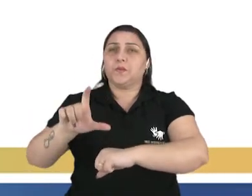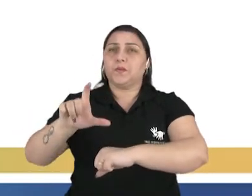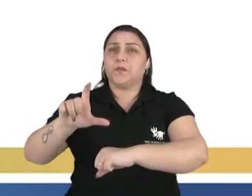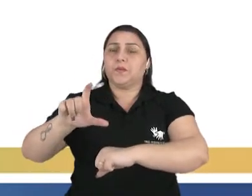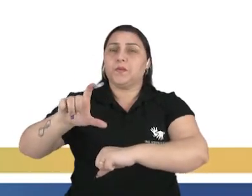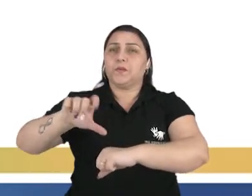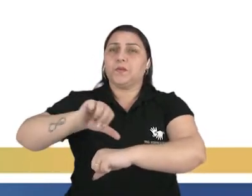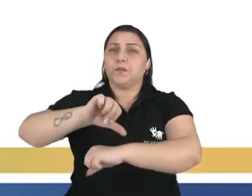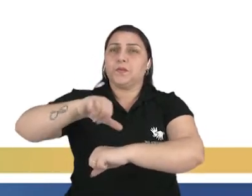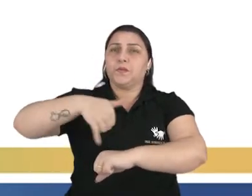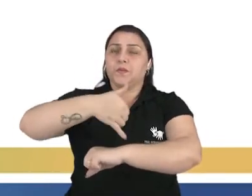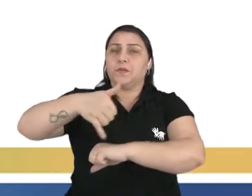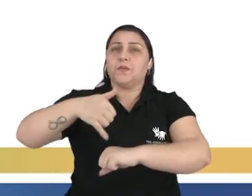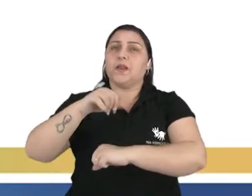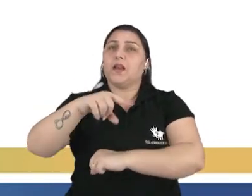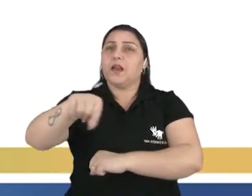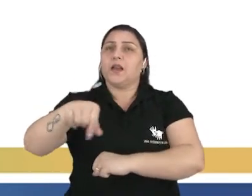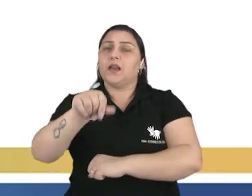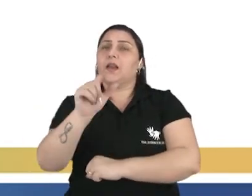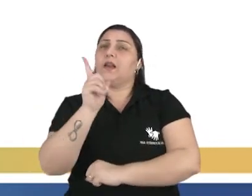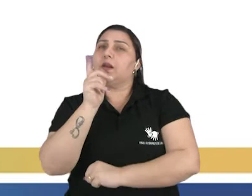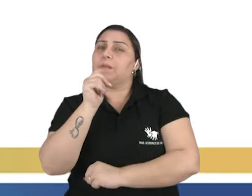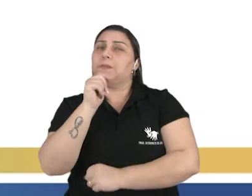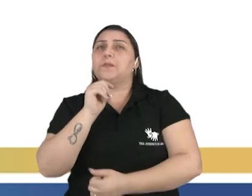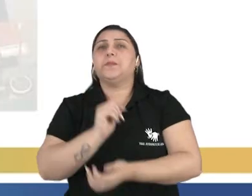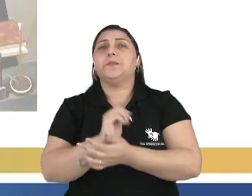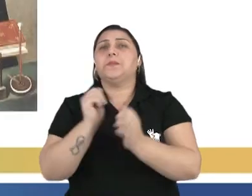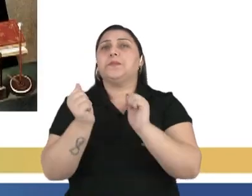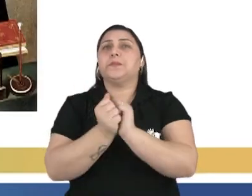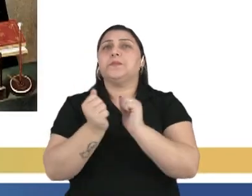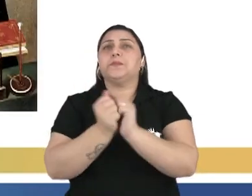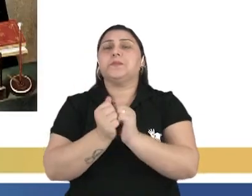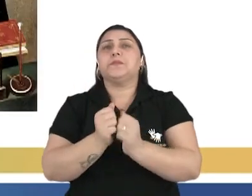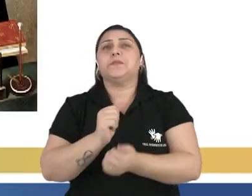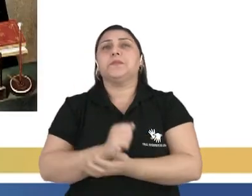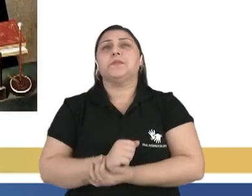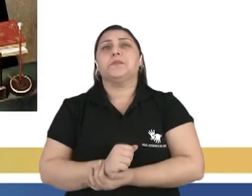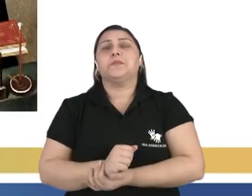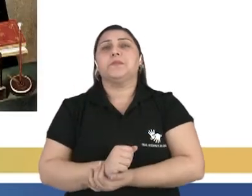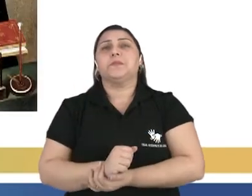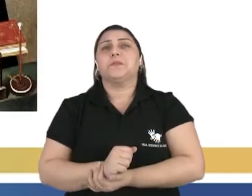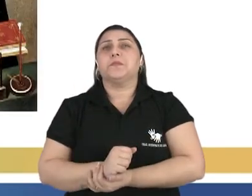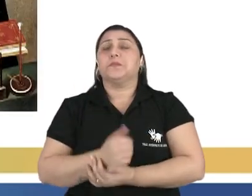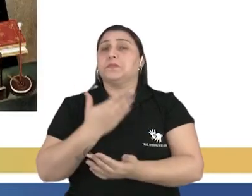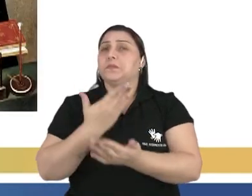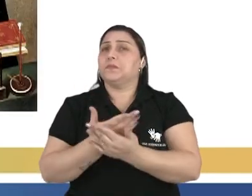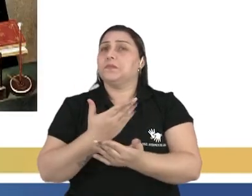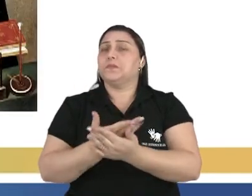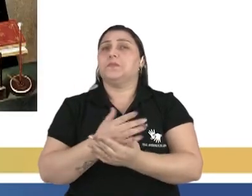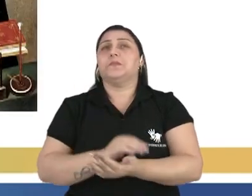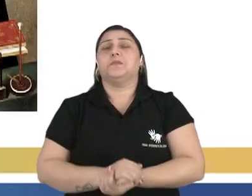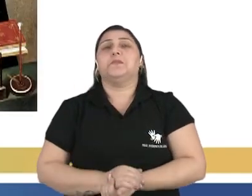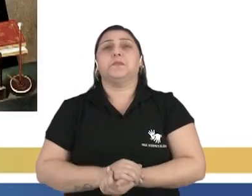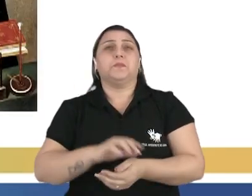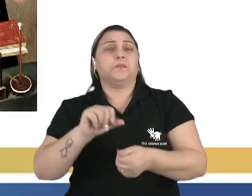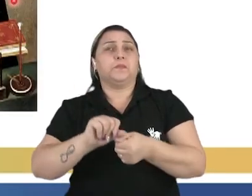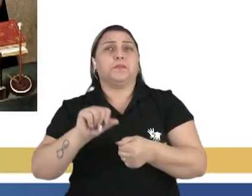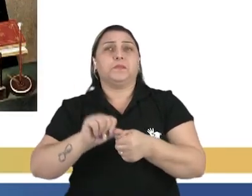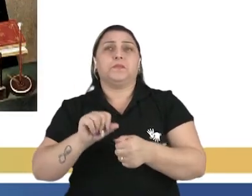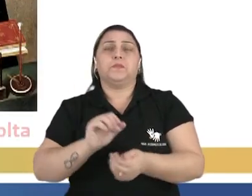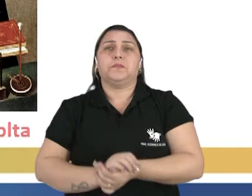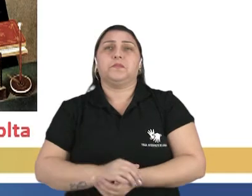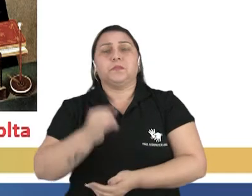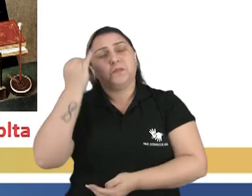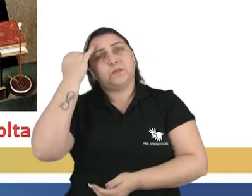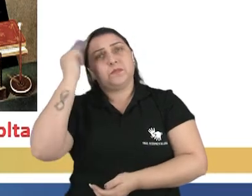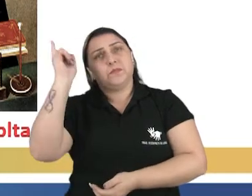própria água e o sal, a água salgada pode fazer essa função. E aí, esse estudo foi feito através do